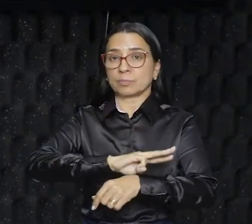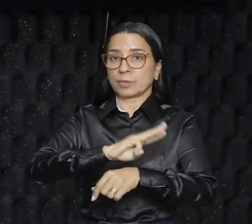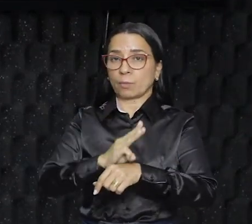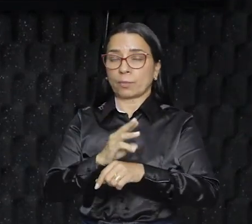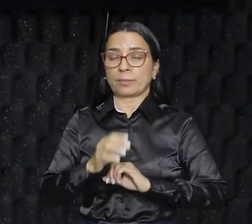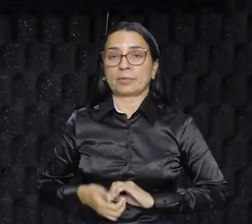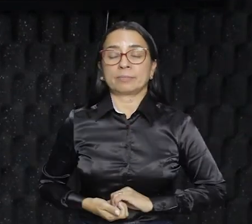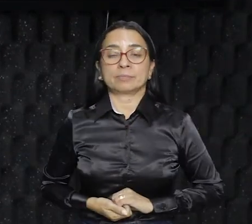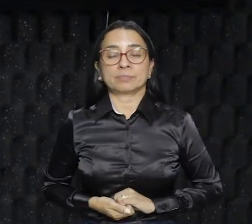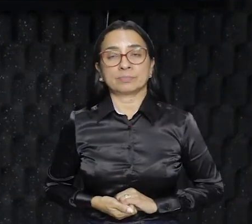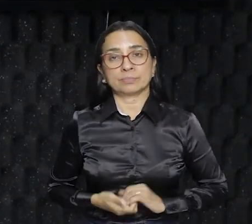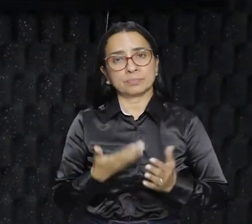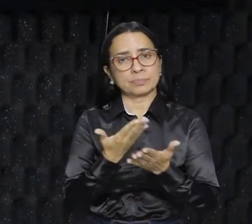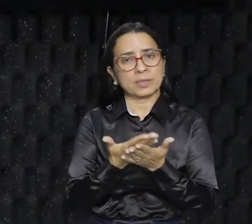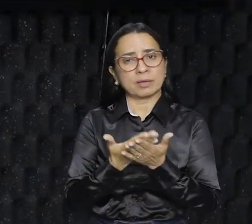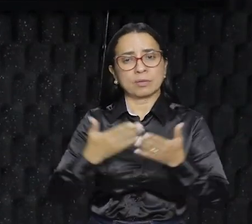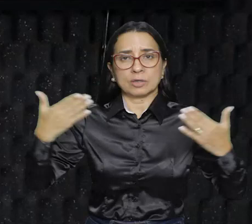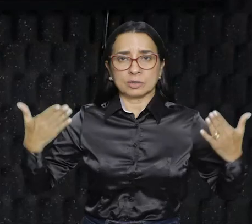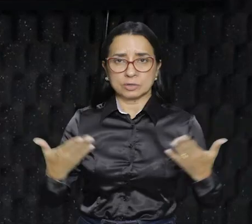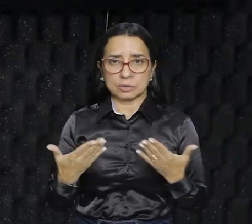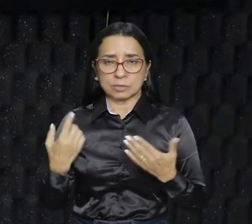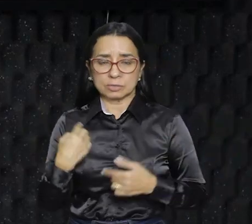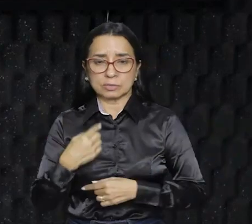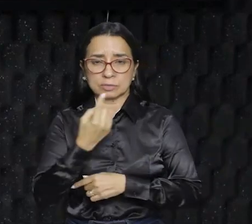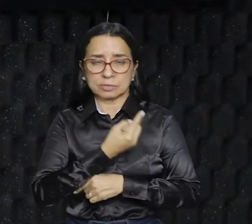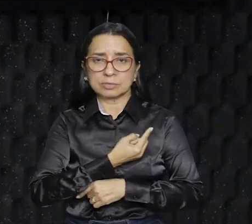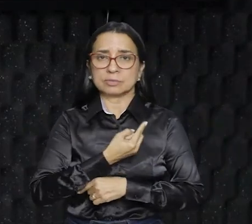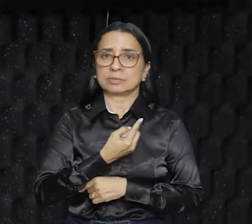de hoje, nós iremos discutir